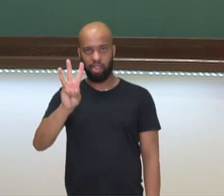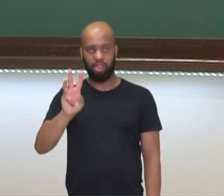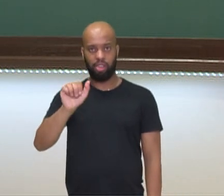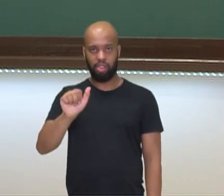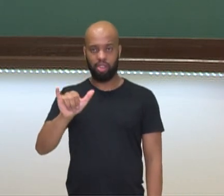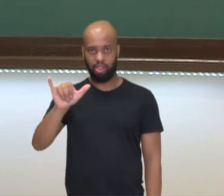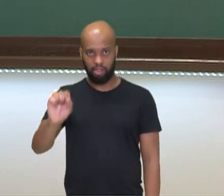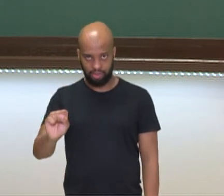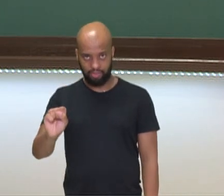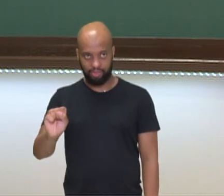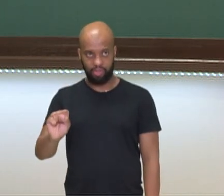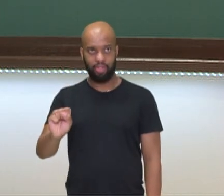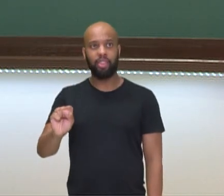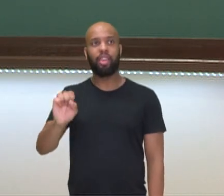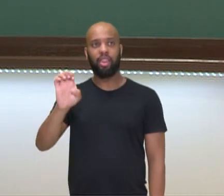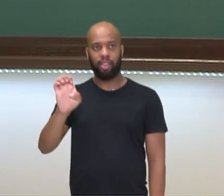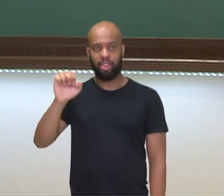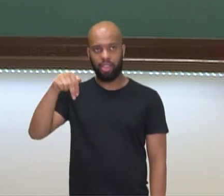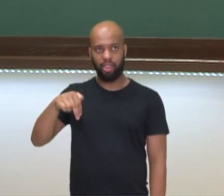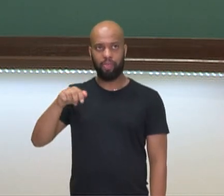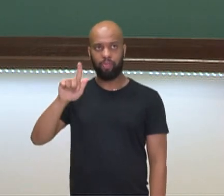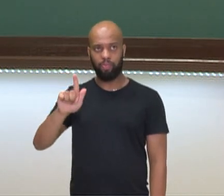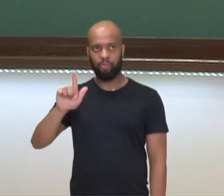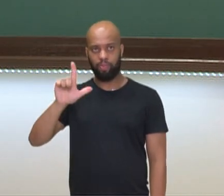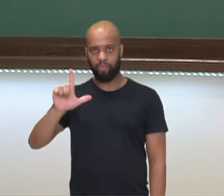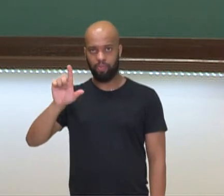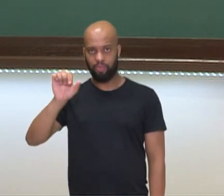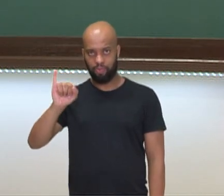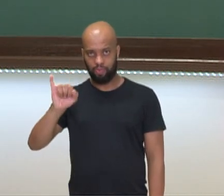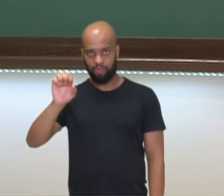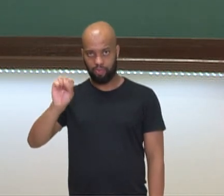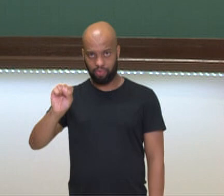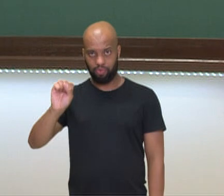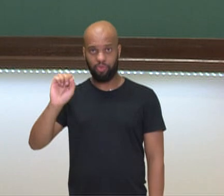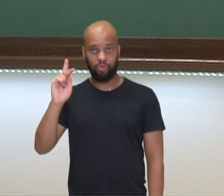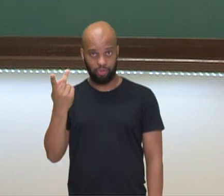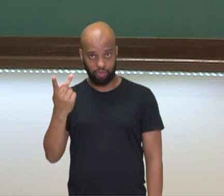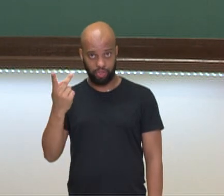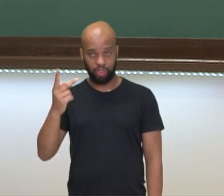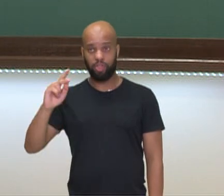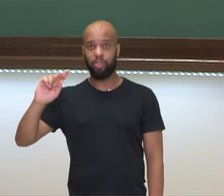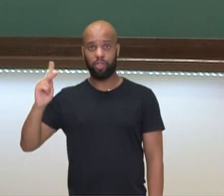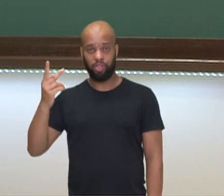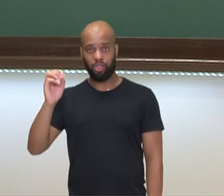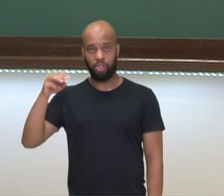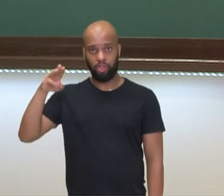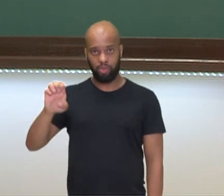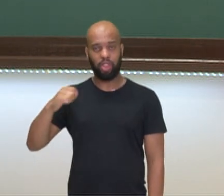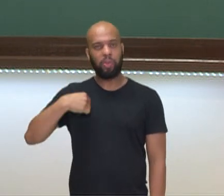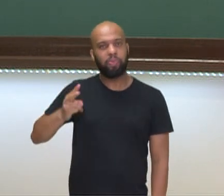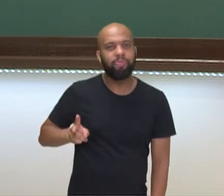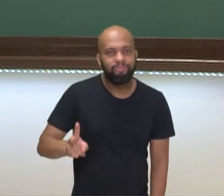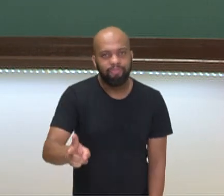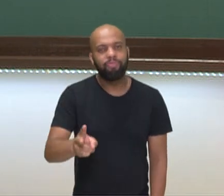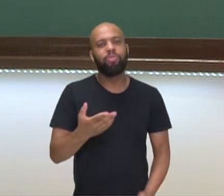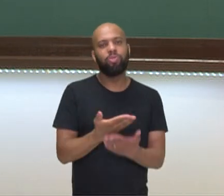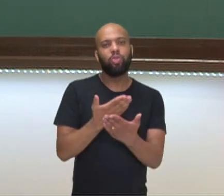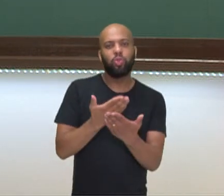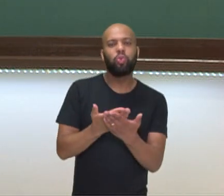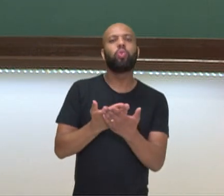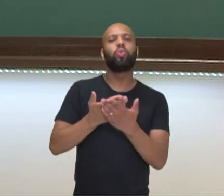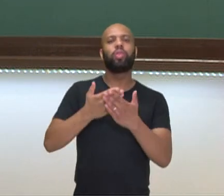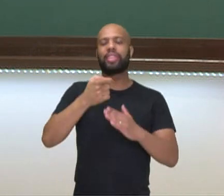em inglês. Ou I rarely read a book in English, eu raramente leio um livro em inglês. Então